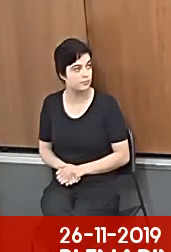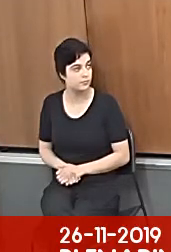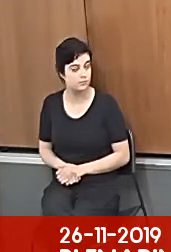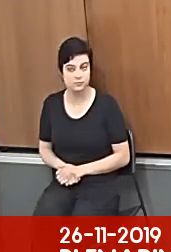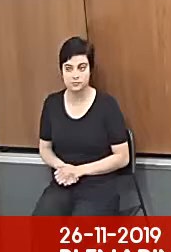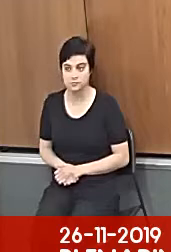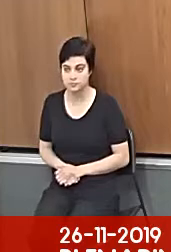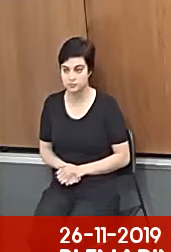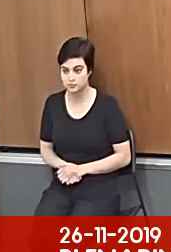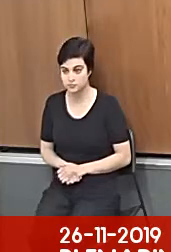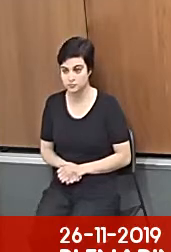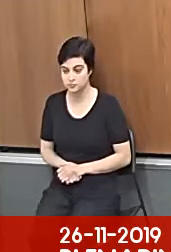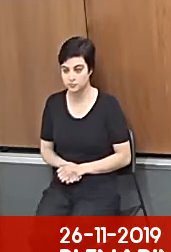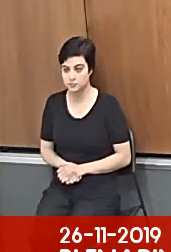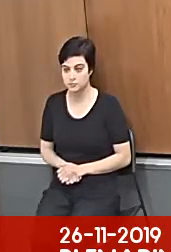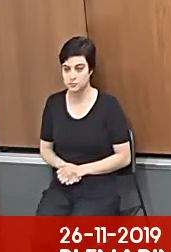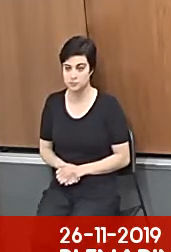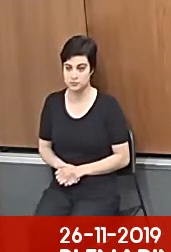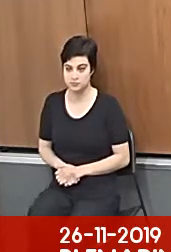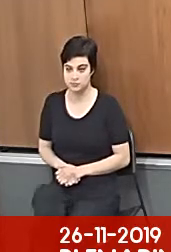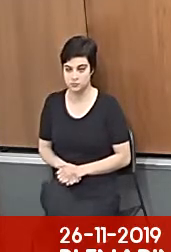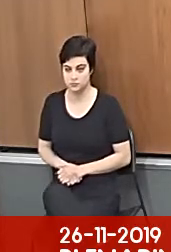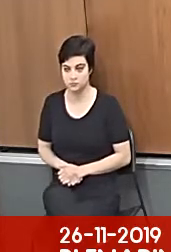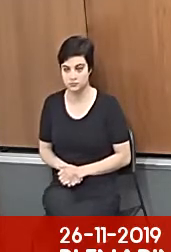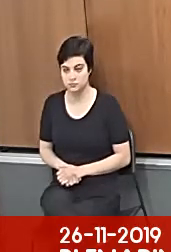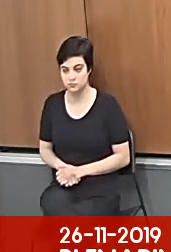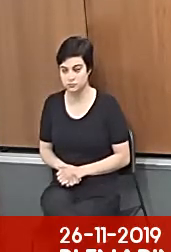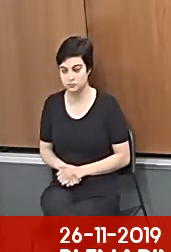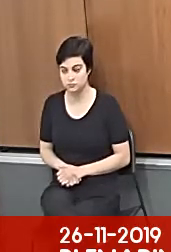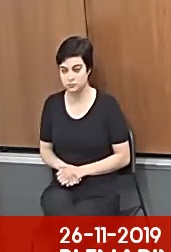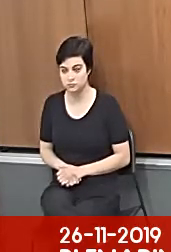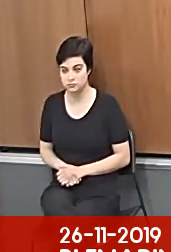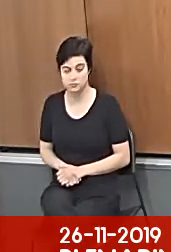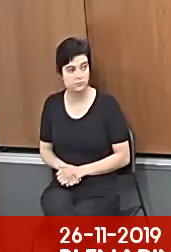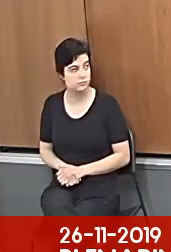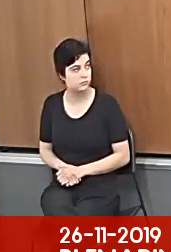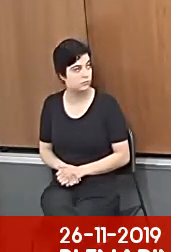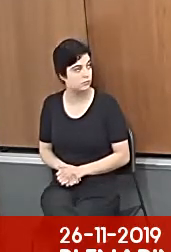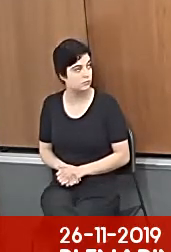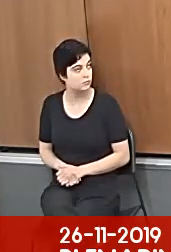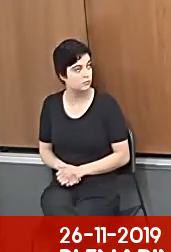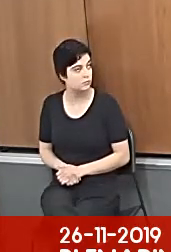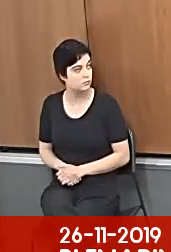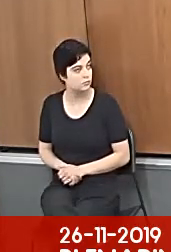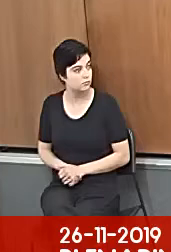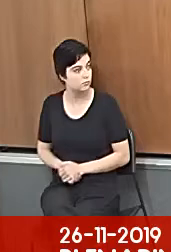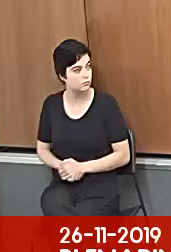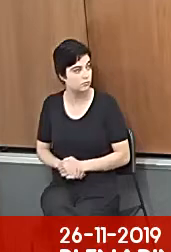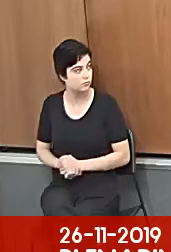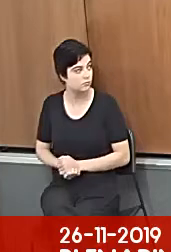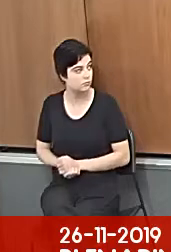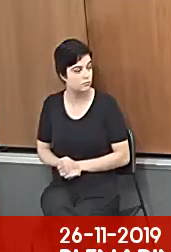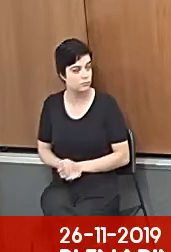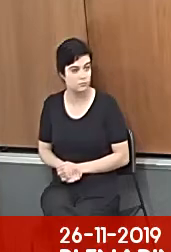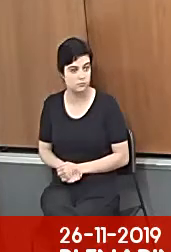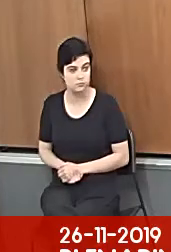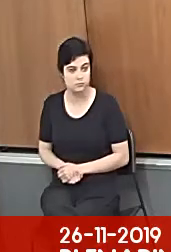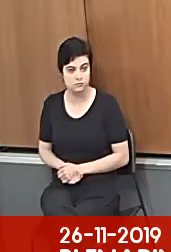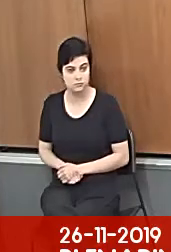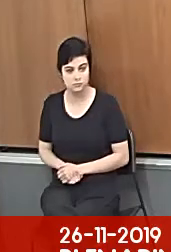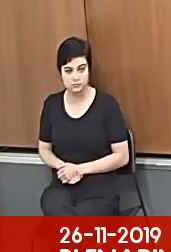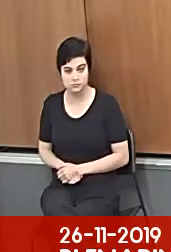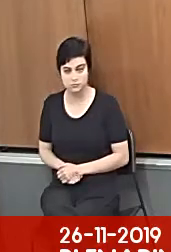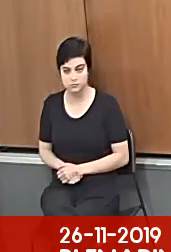uma audiência pública aqui do lado. Muito obrigado, nosso vice-presidente, deputado Duarte Peixi. Estamos aqui com quórum, né?